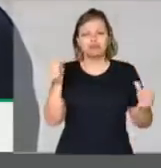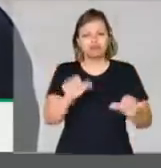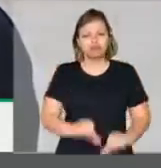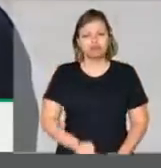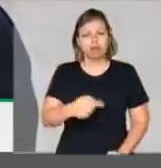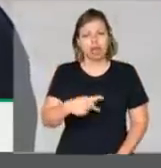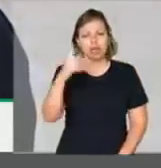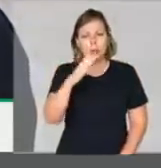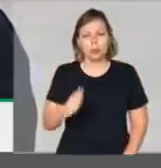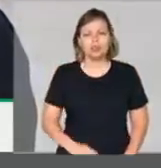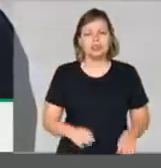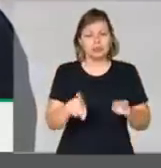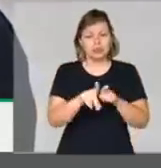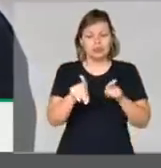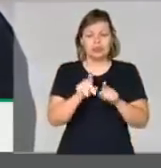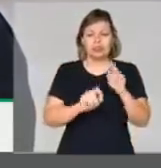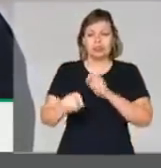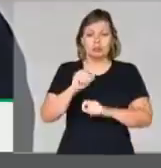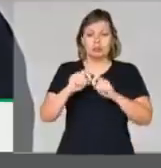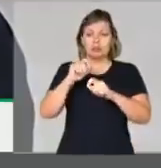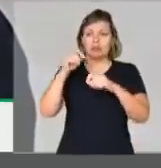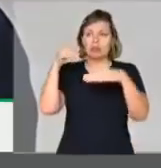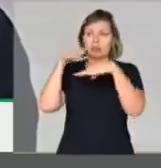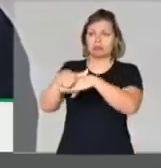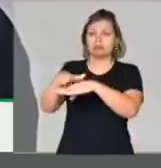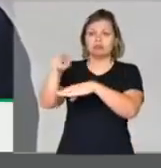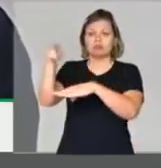do Brasil aos interesses estadunidenses.